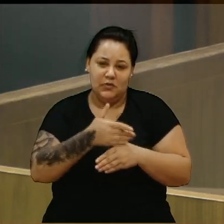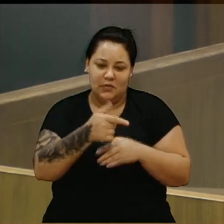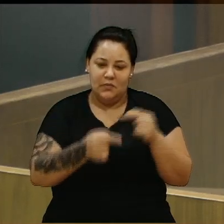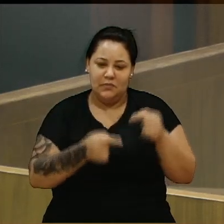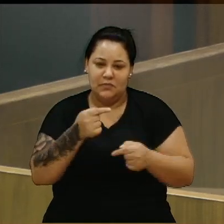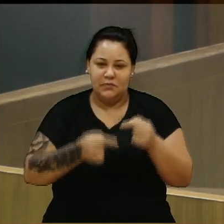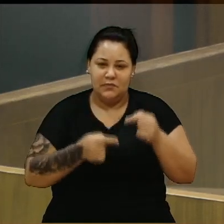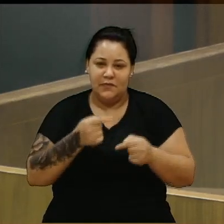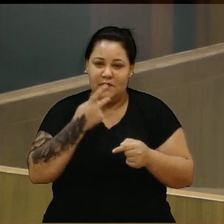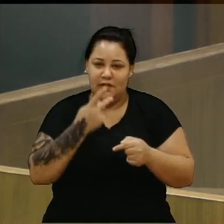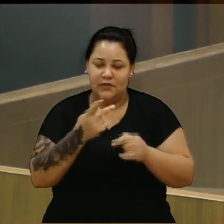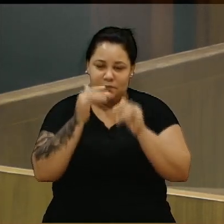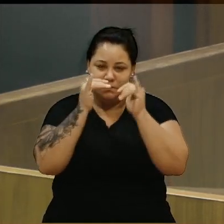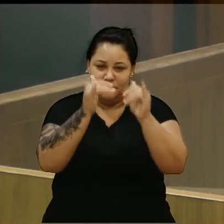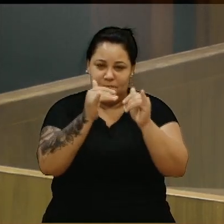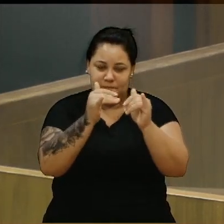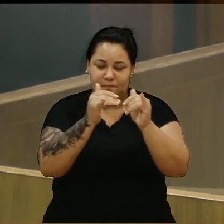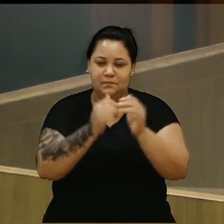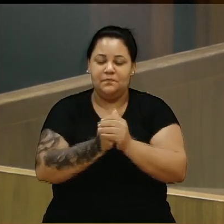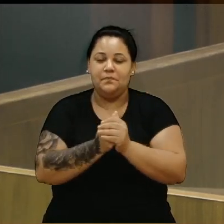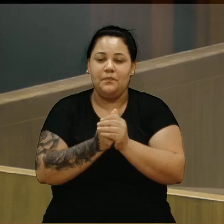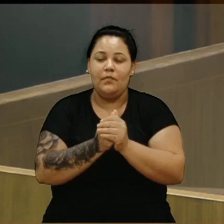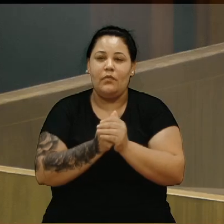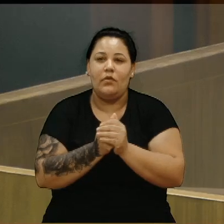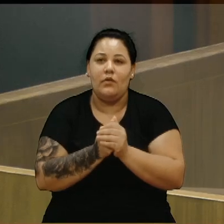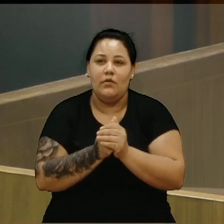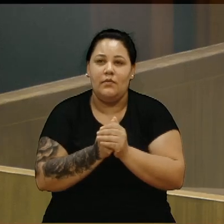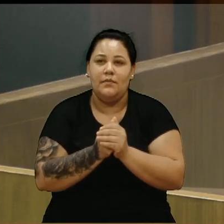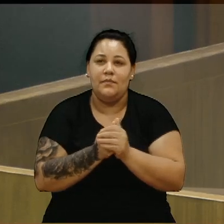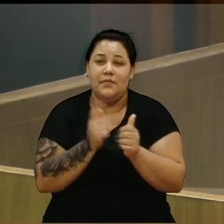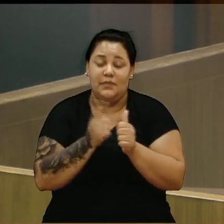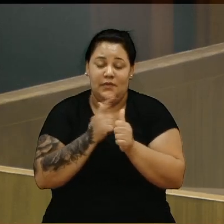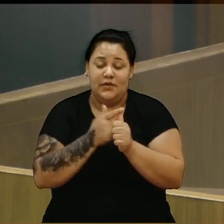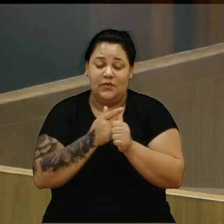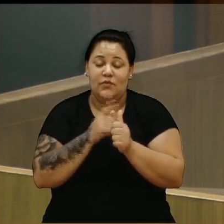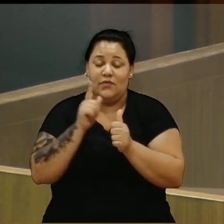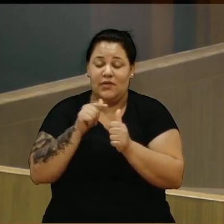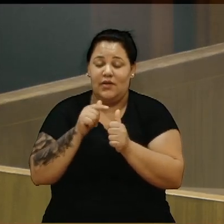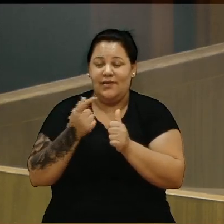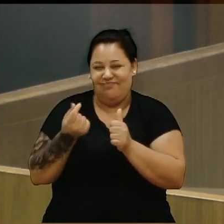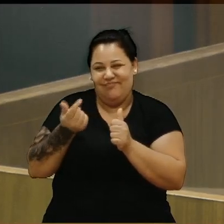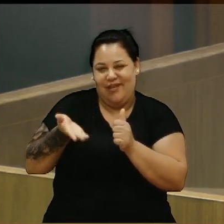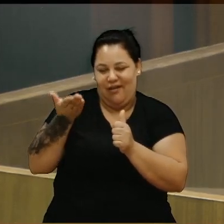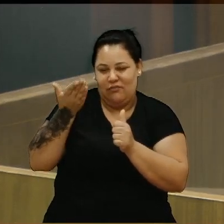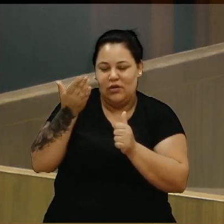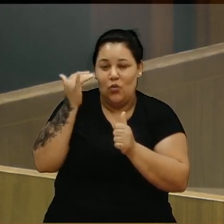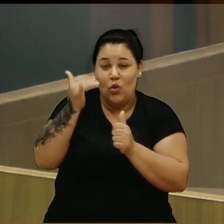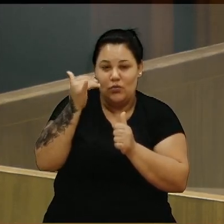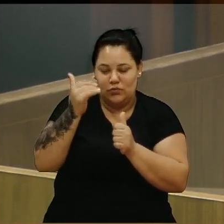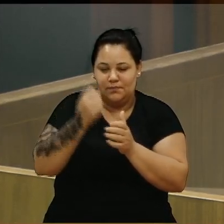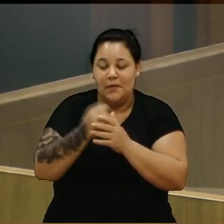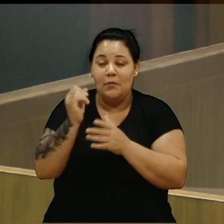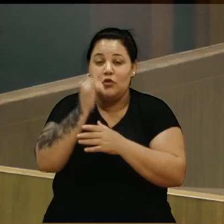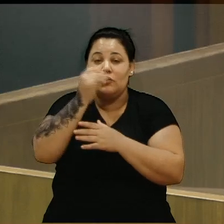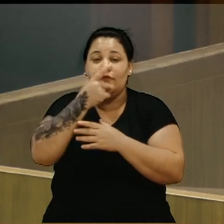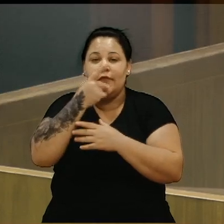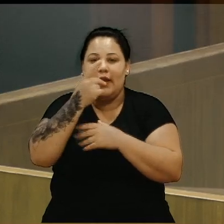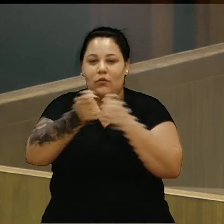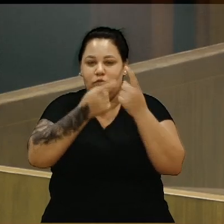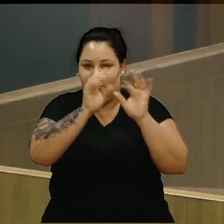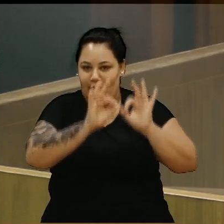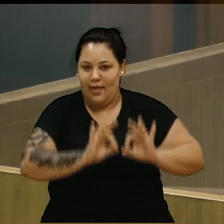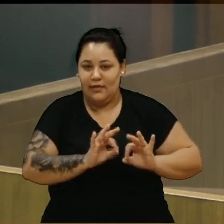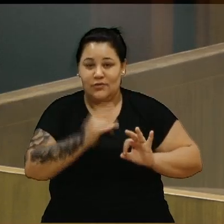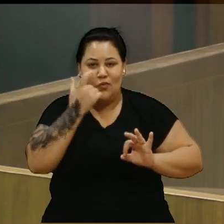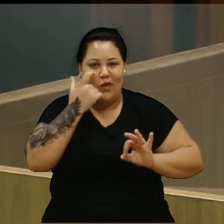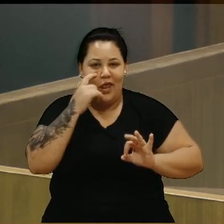ao nosso transporte público. Primeiro, acho que é importante dizer, e partir de alguns elementos, né? Hoje, se a gente olha para Caxias do